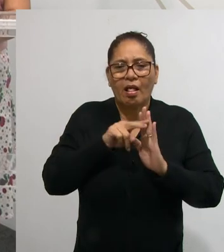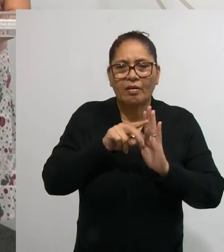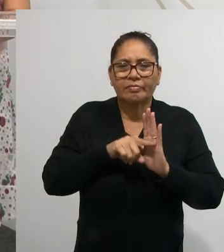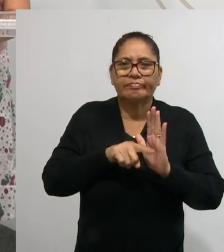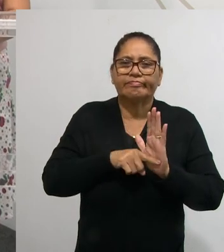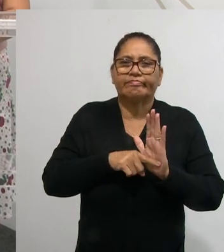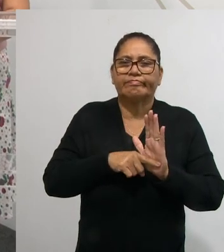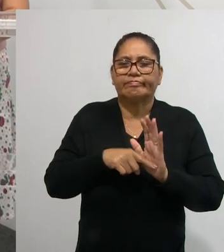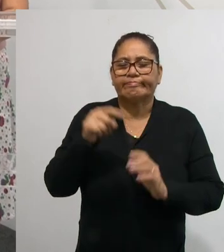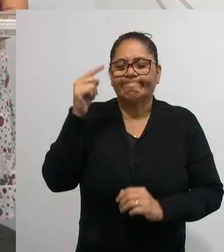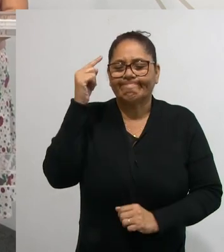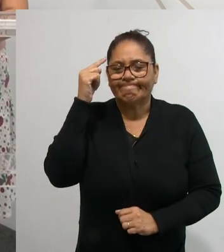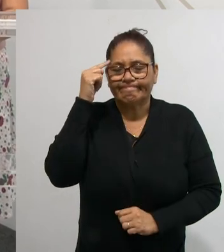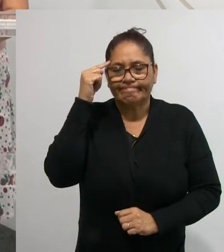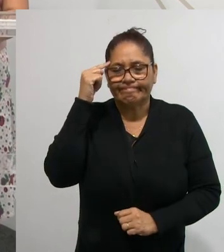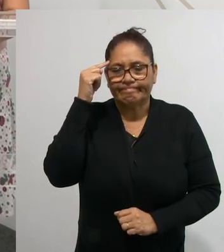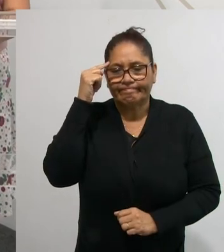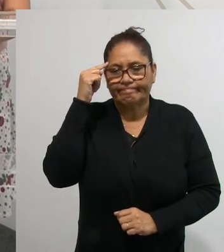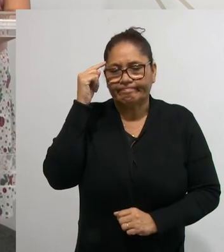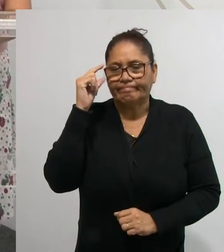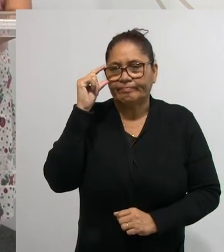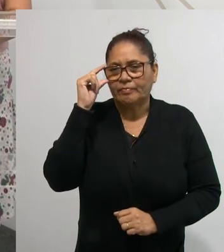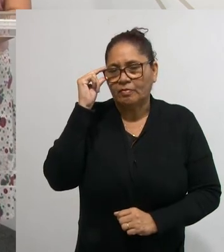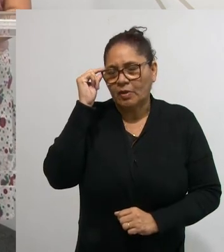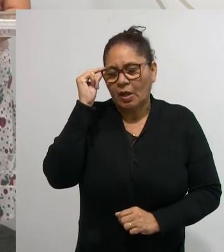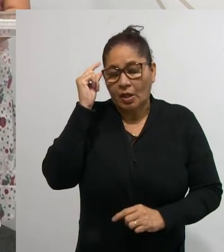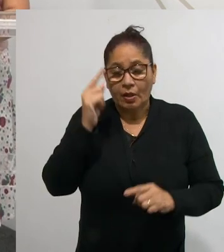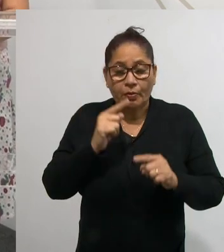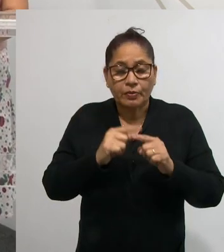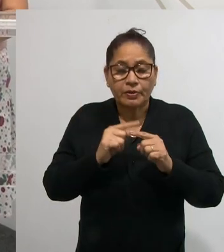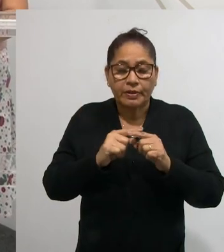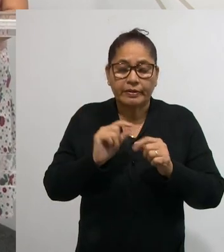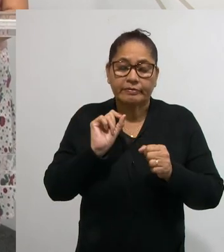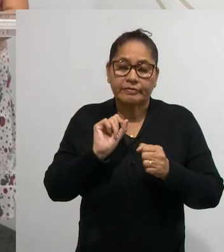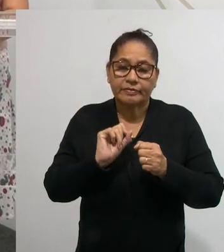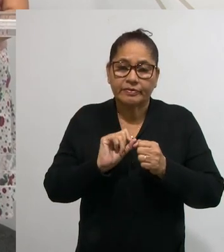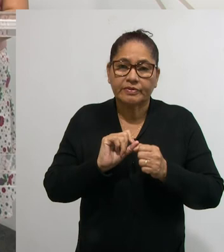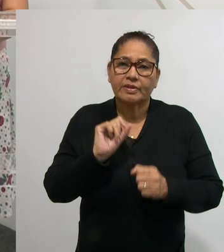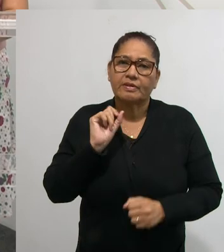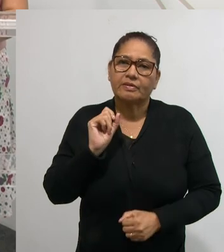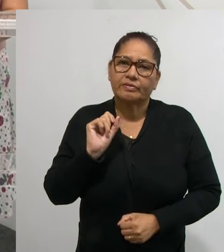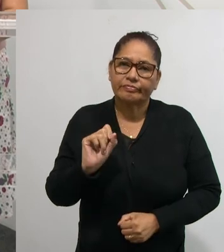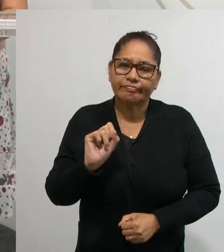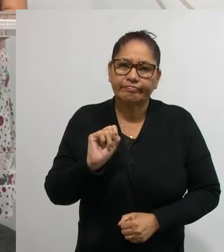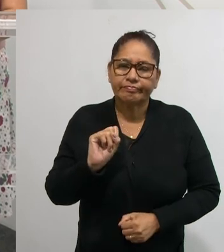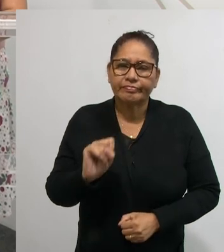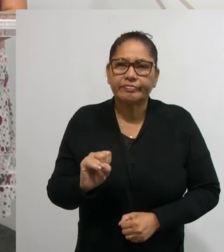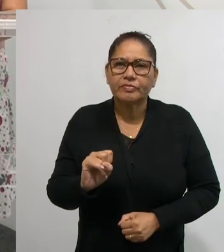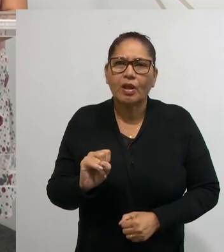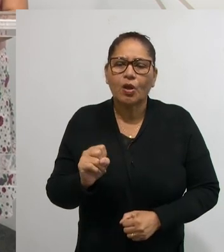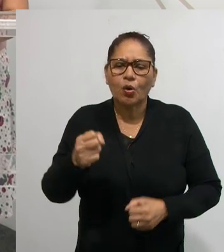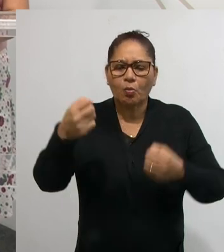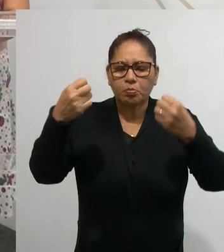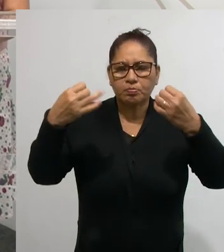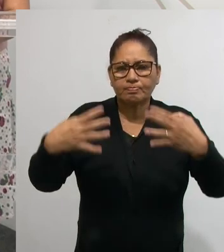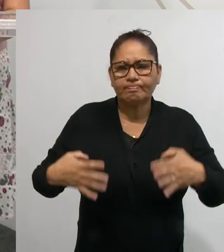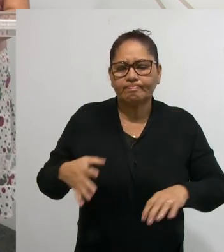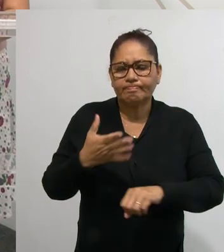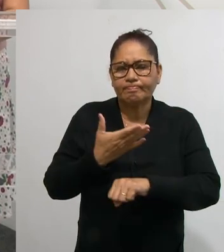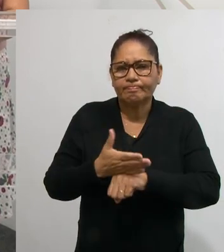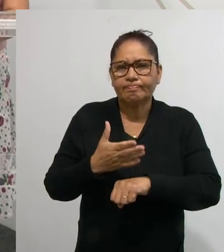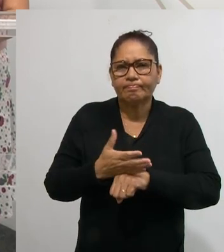refletido e pensado Isso é que é importante a gente saber porque que nós estamos fazendo daquele jeito e como se explica aquela